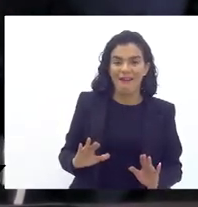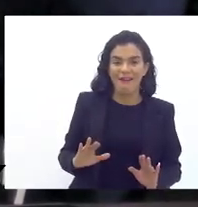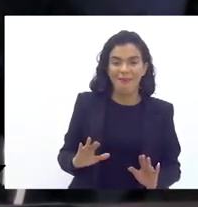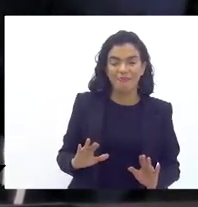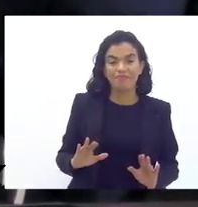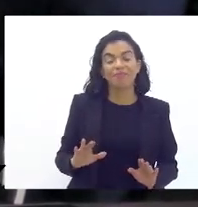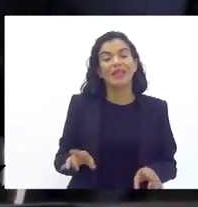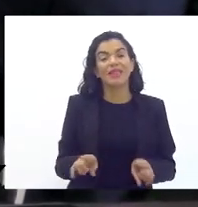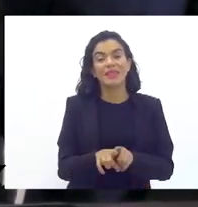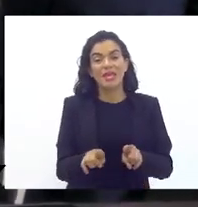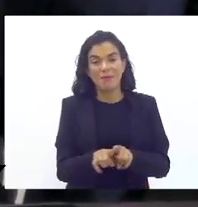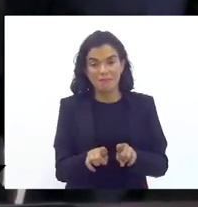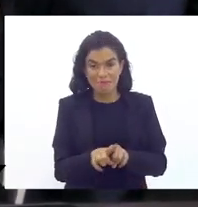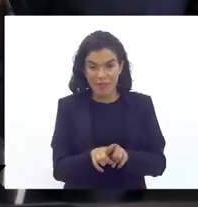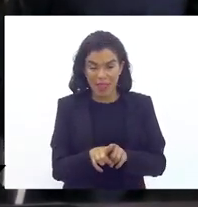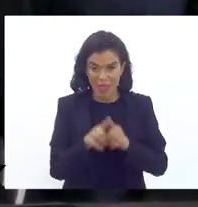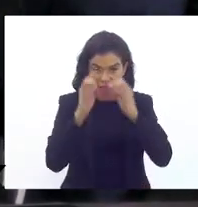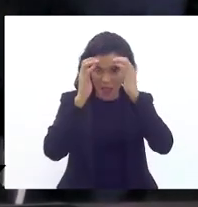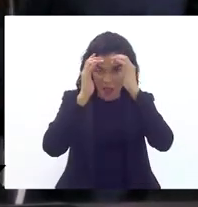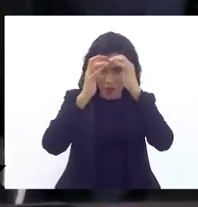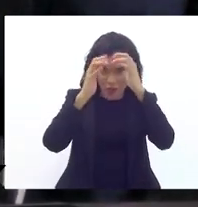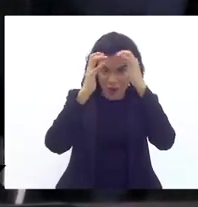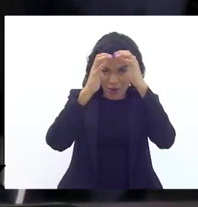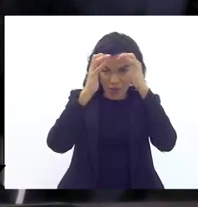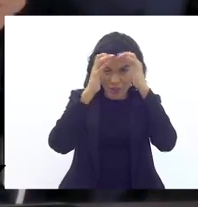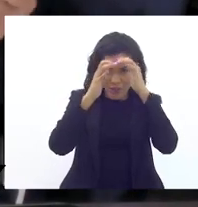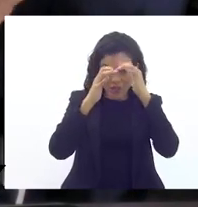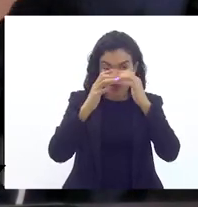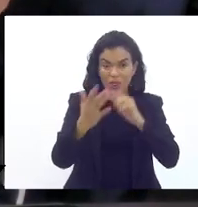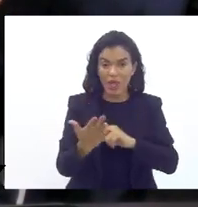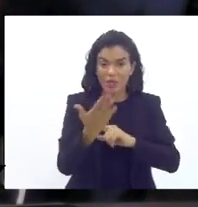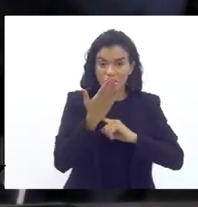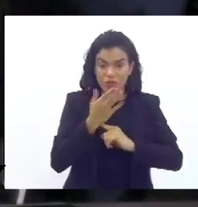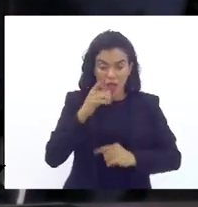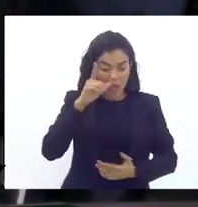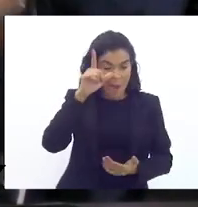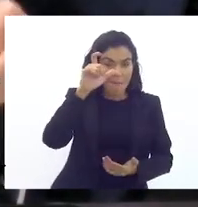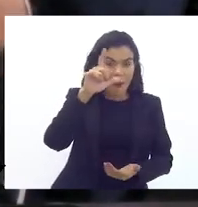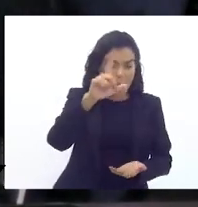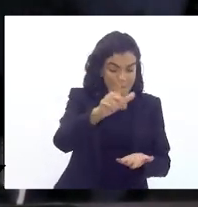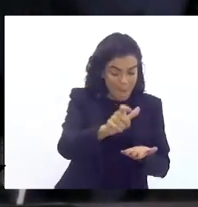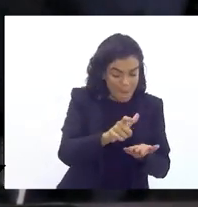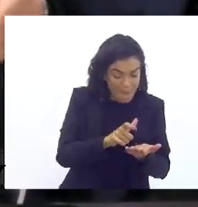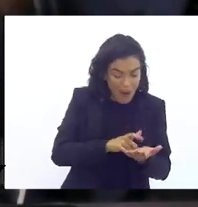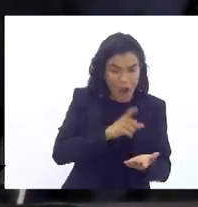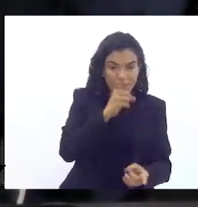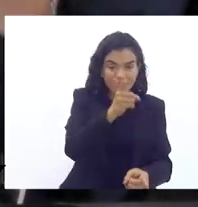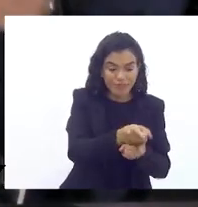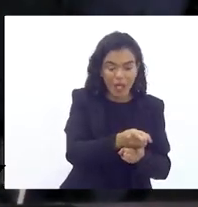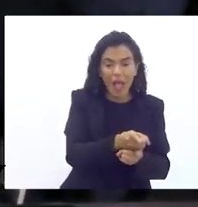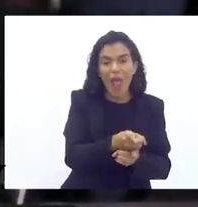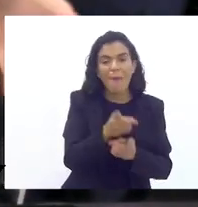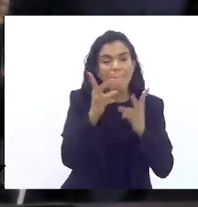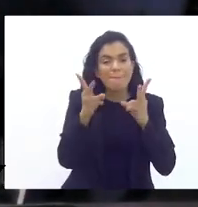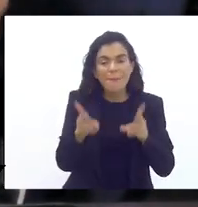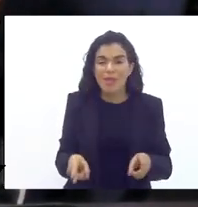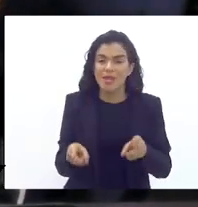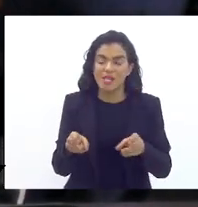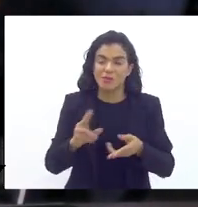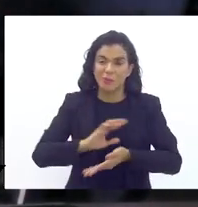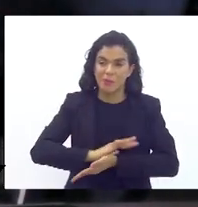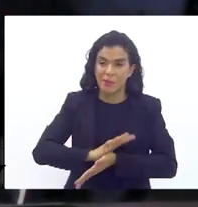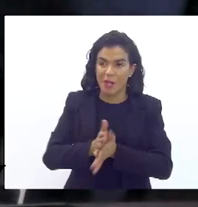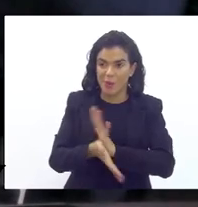o processo cognitivo que leva ao reconhecimento dos mesmos preconceitos